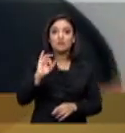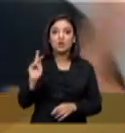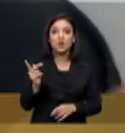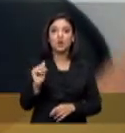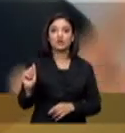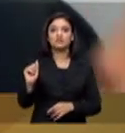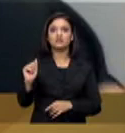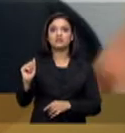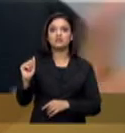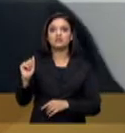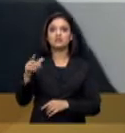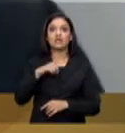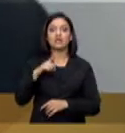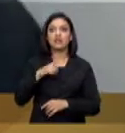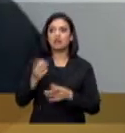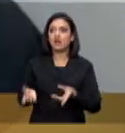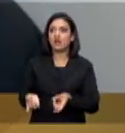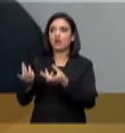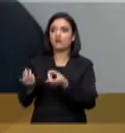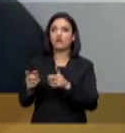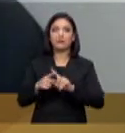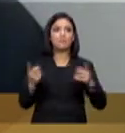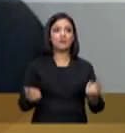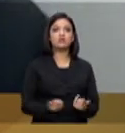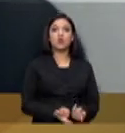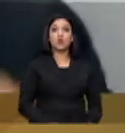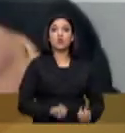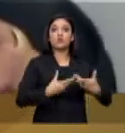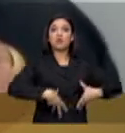tem hoje com a obesidade no nosso país.